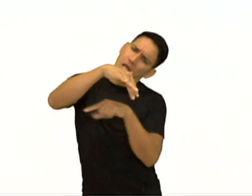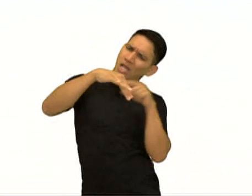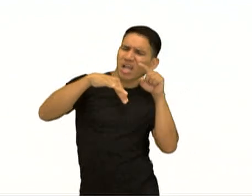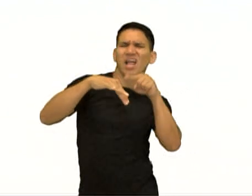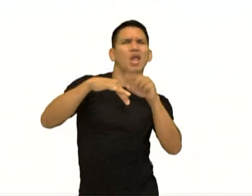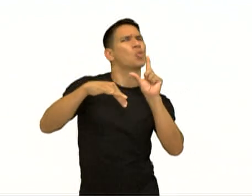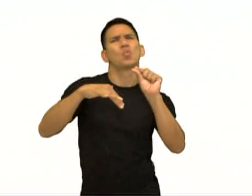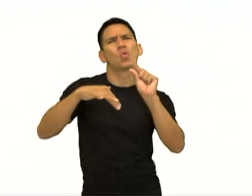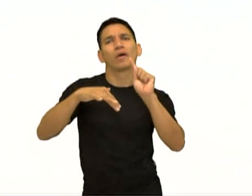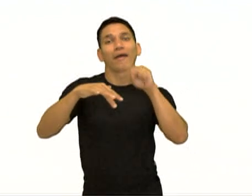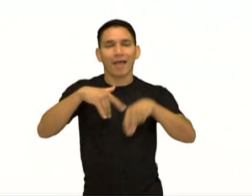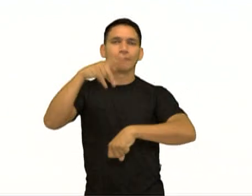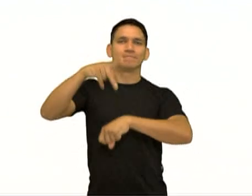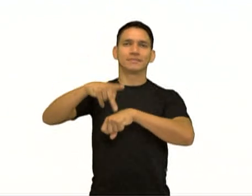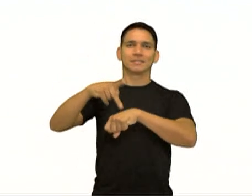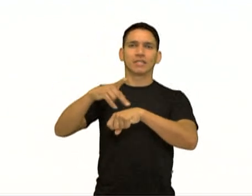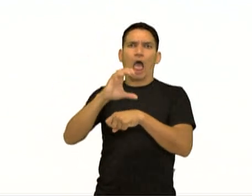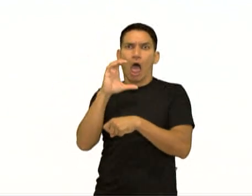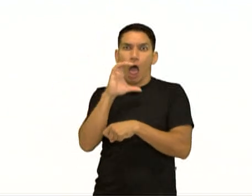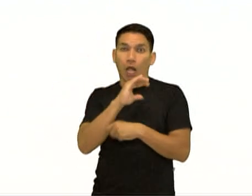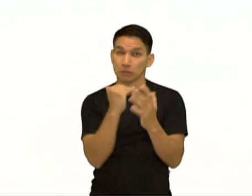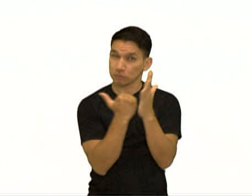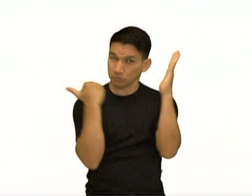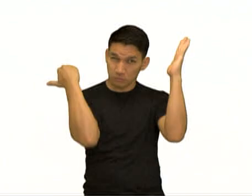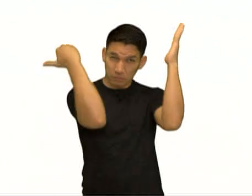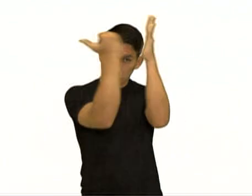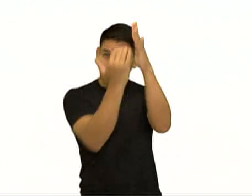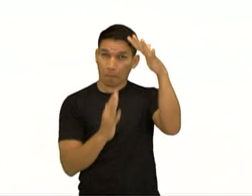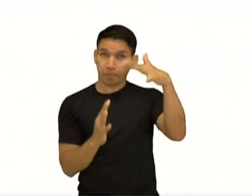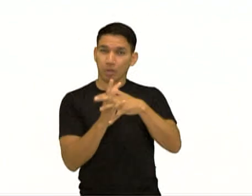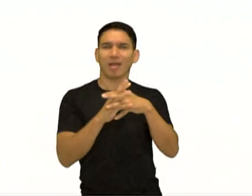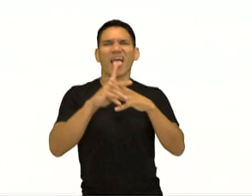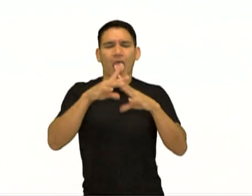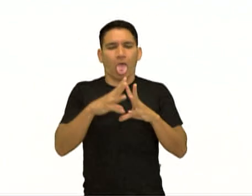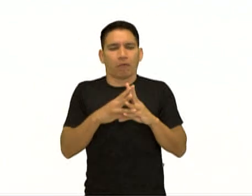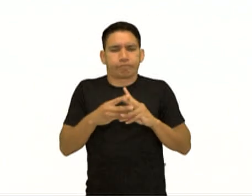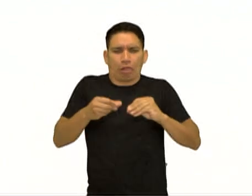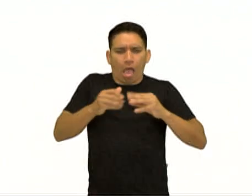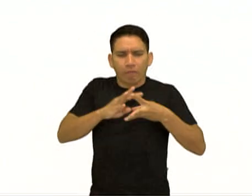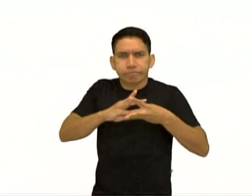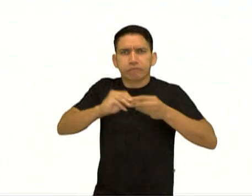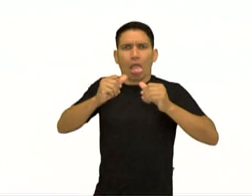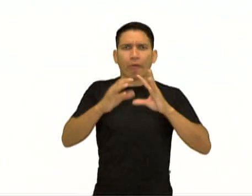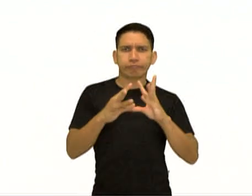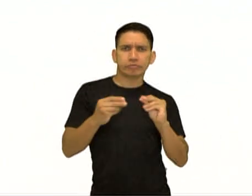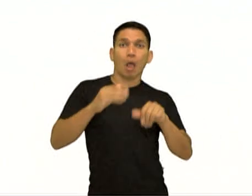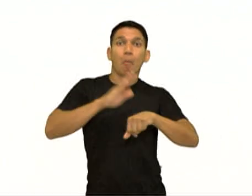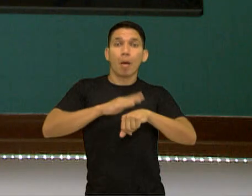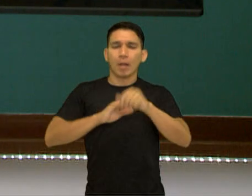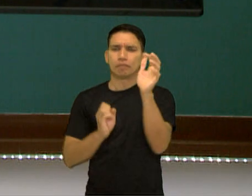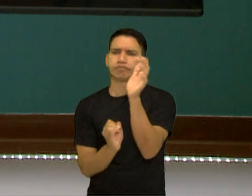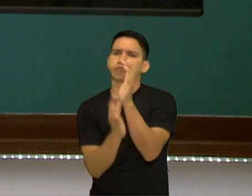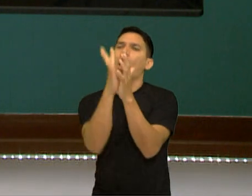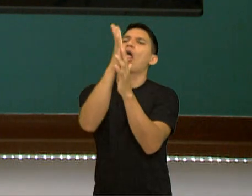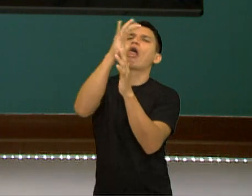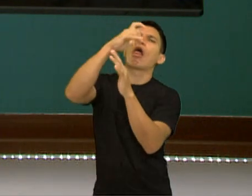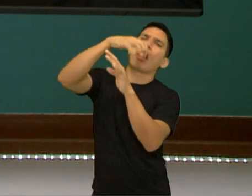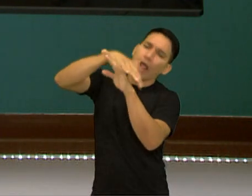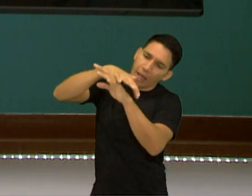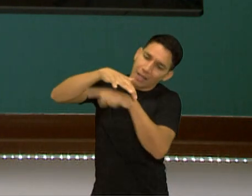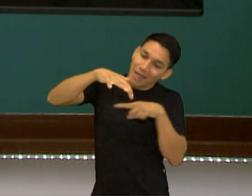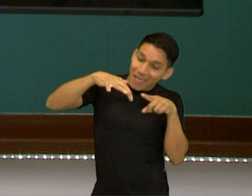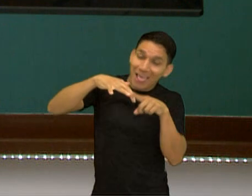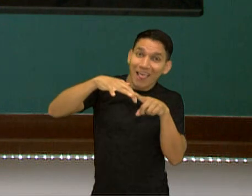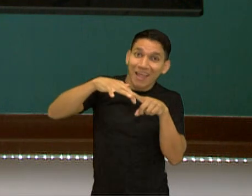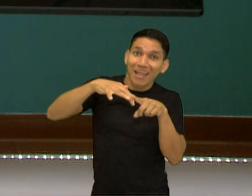material incandescente. E essa rocha encontra-se num estado pastoso. E à medida que ela chega na superfície, que ela tem contato ou com a água ou